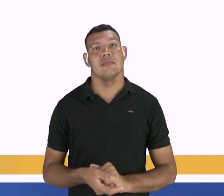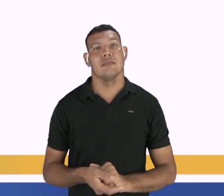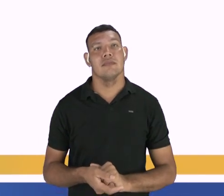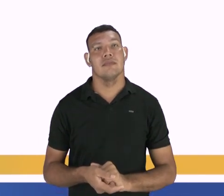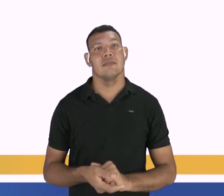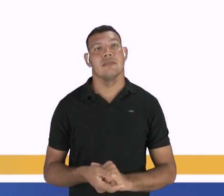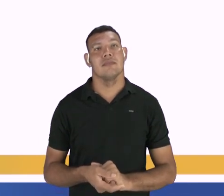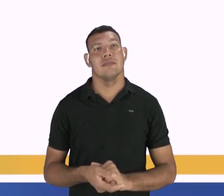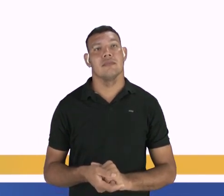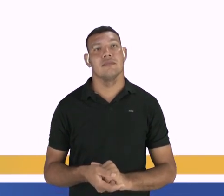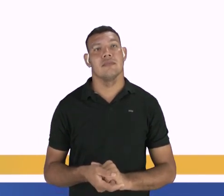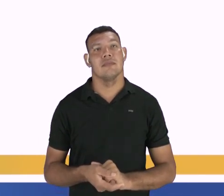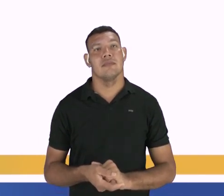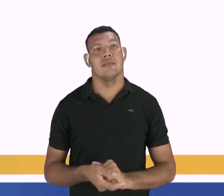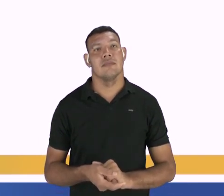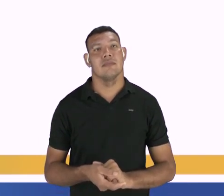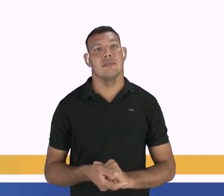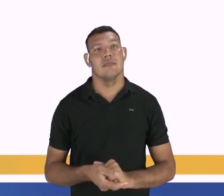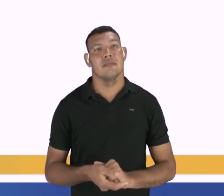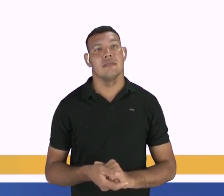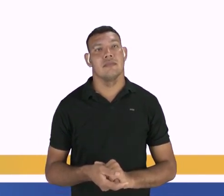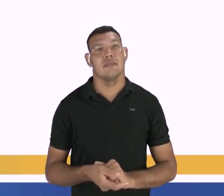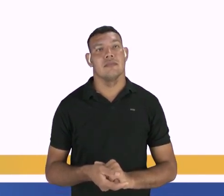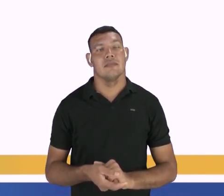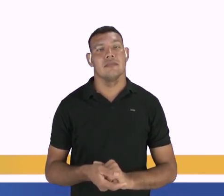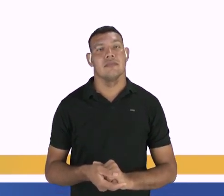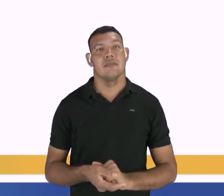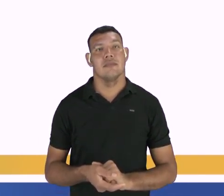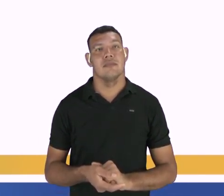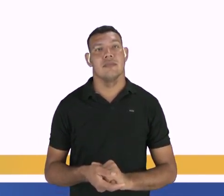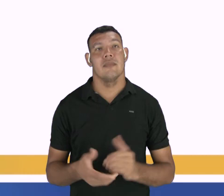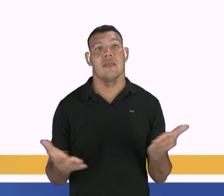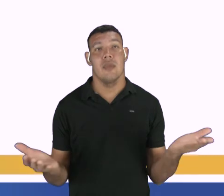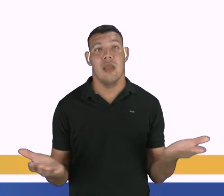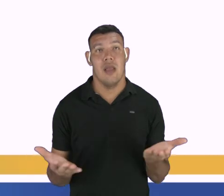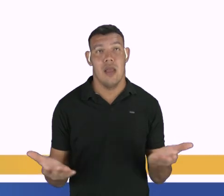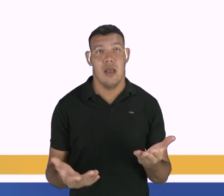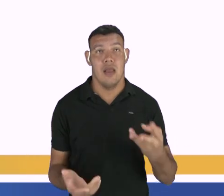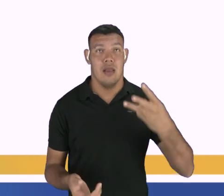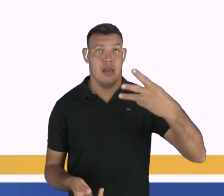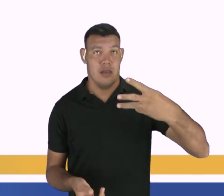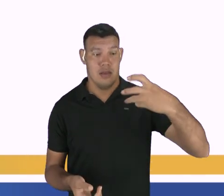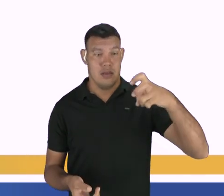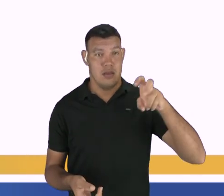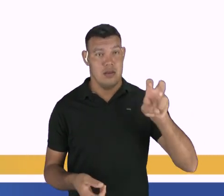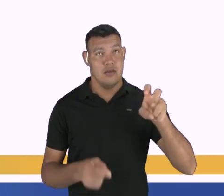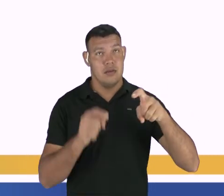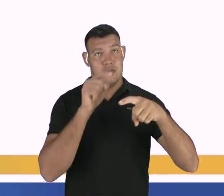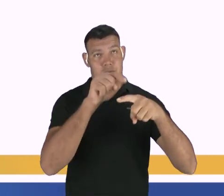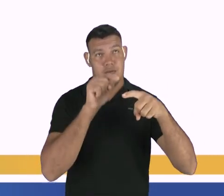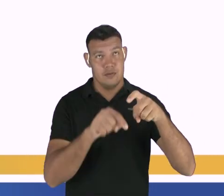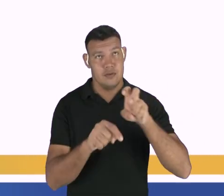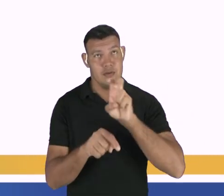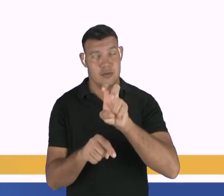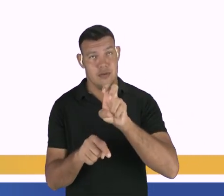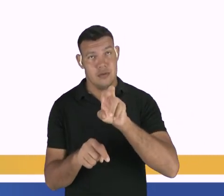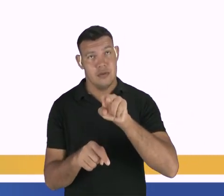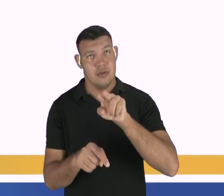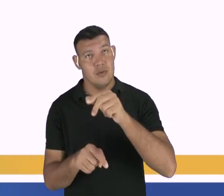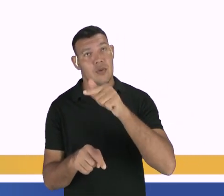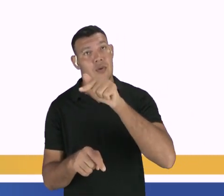pelo outro. Eu tenho o meu denominador 35. Aí eu tenho 35 dividido para 5 dá